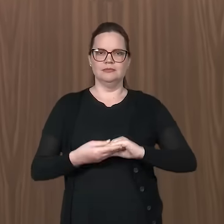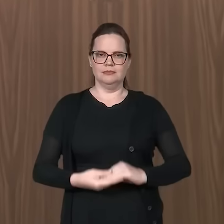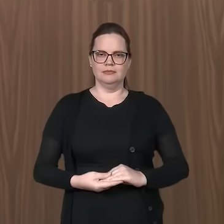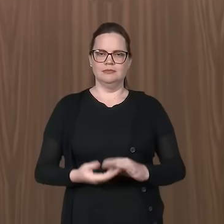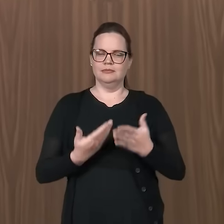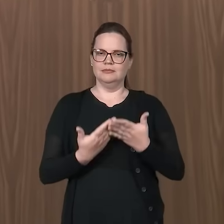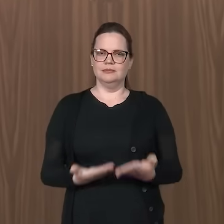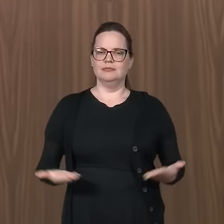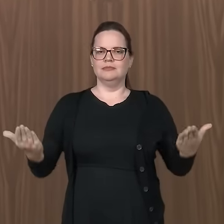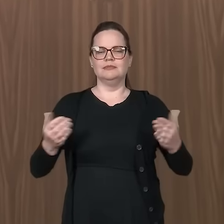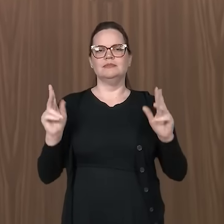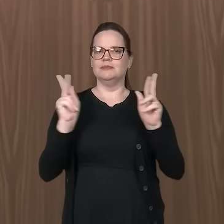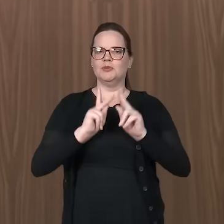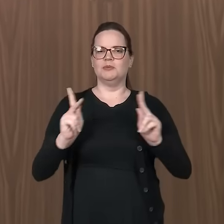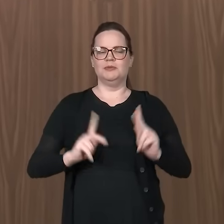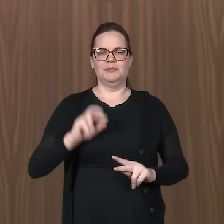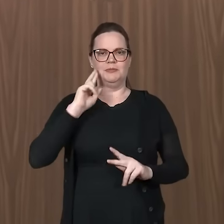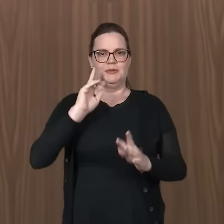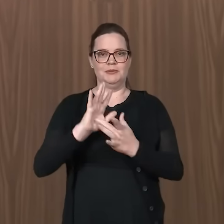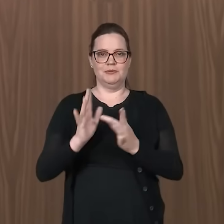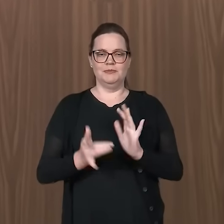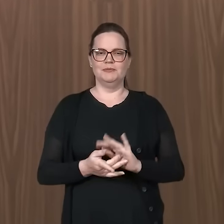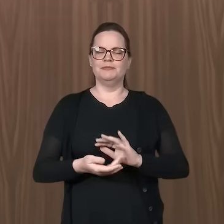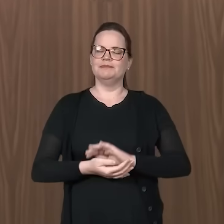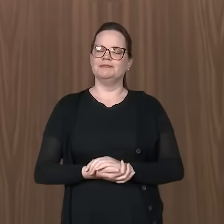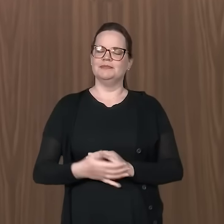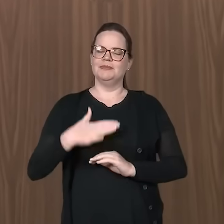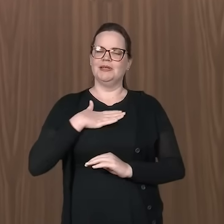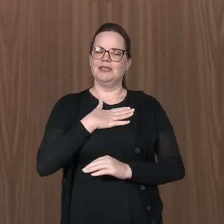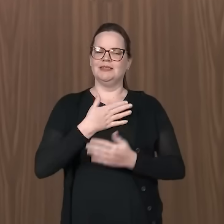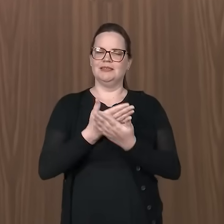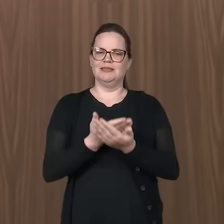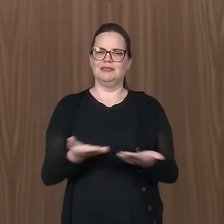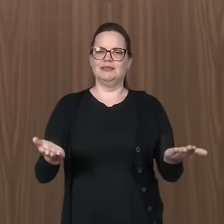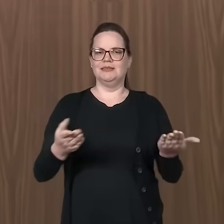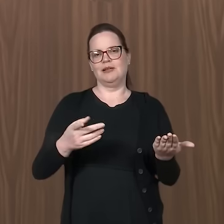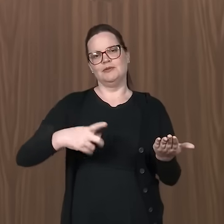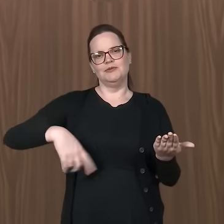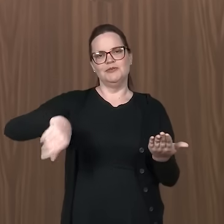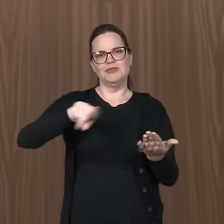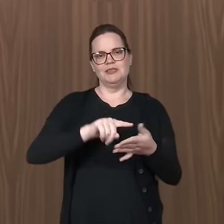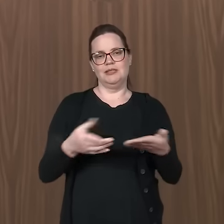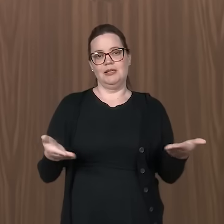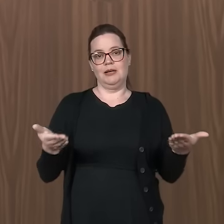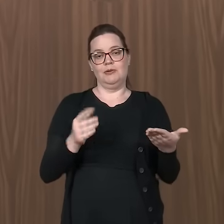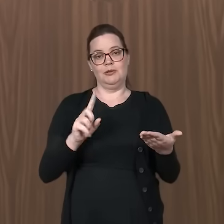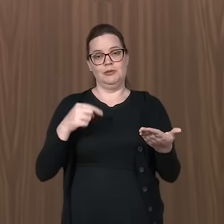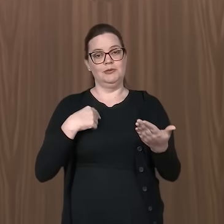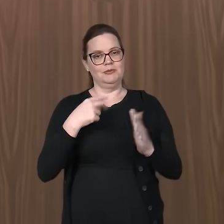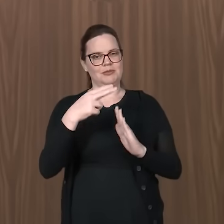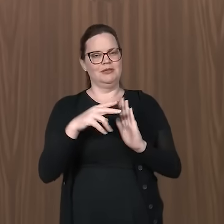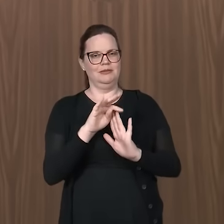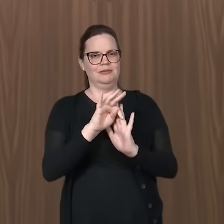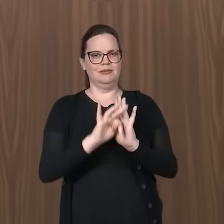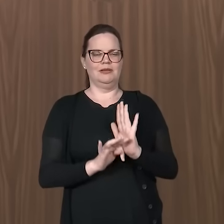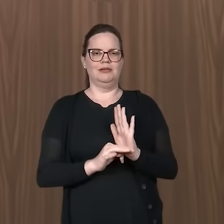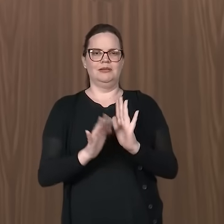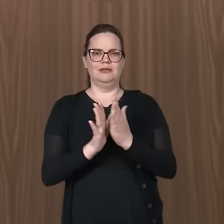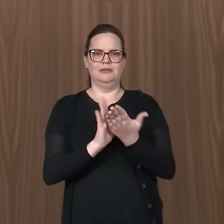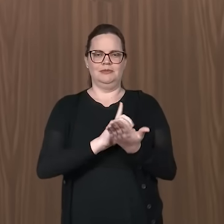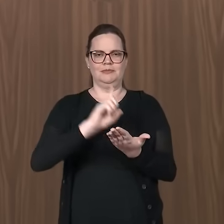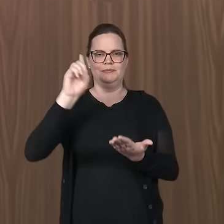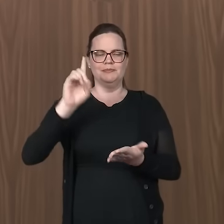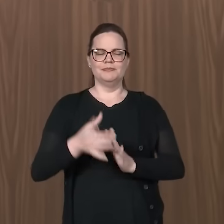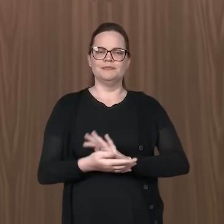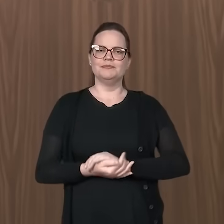Nós saudamos a todos com a paz do Senhor Jesus. É um prazer estar compartilhando com os irmãos um texto das Escrituras Sagradas,